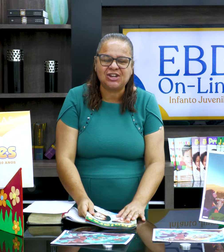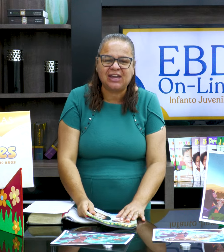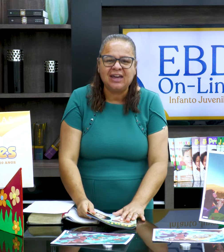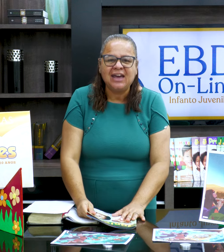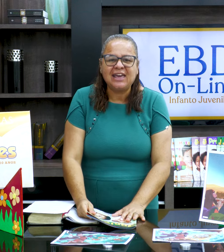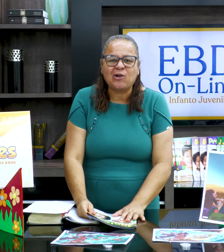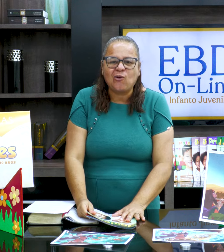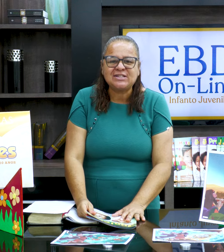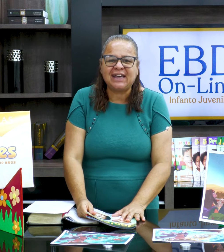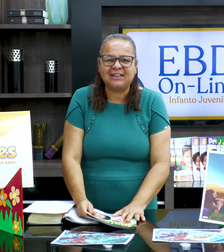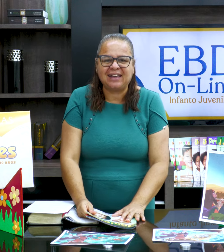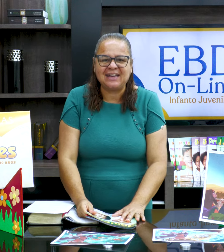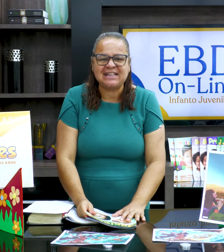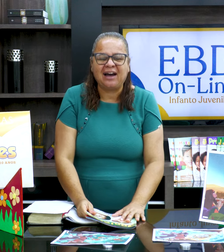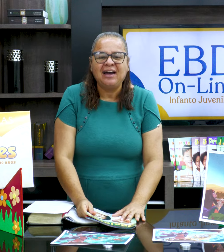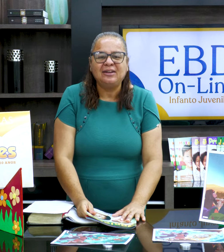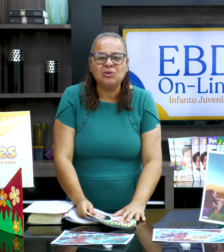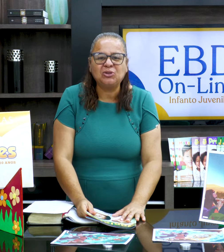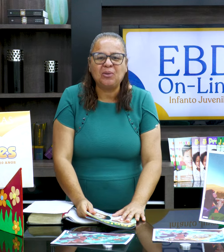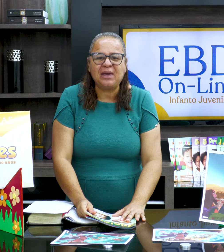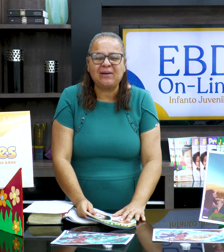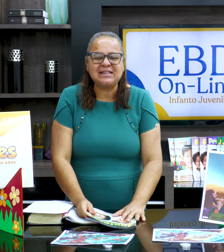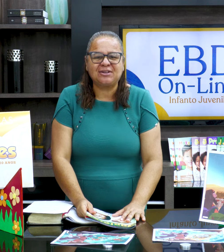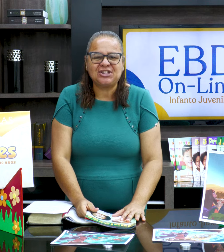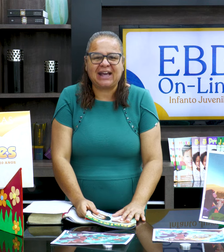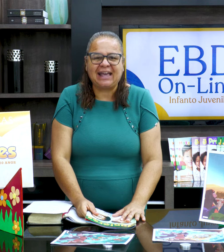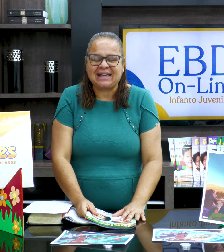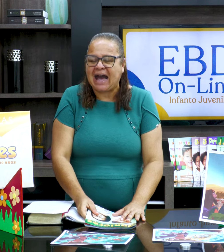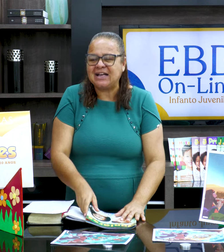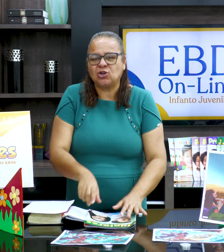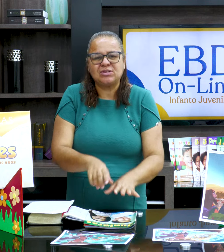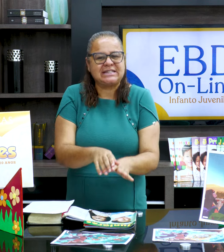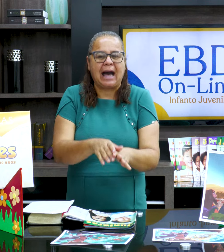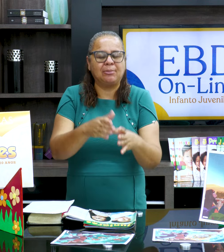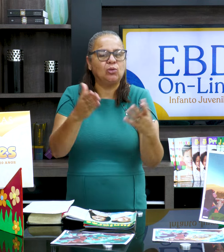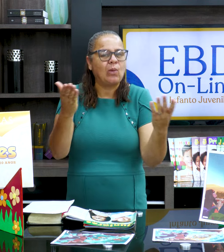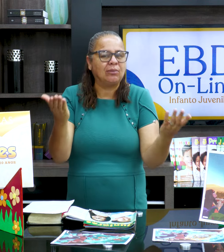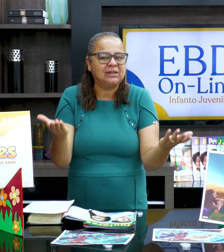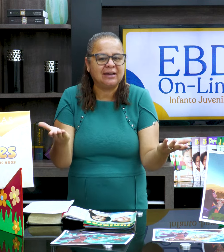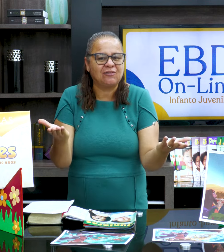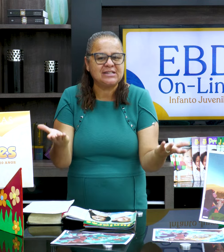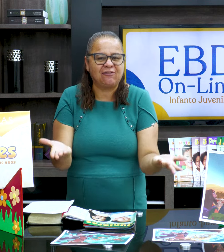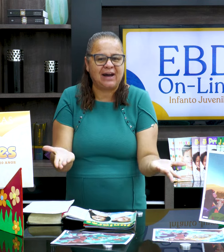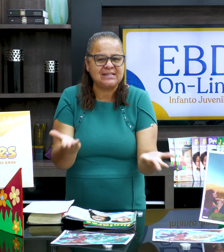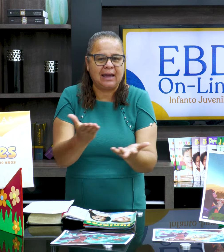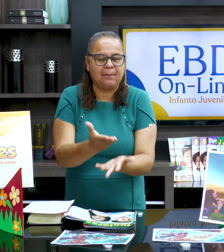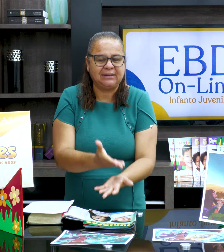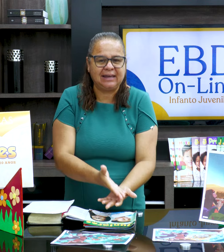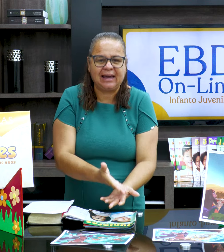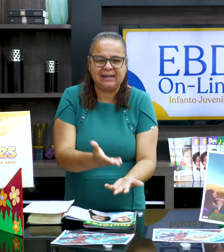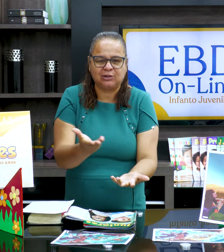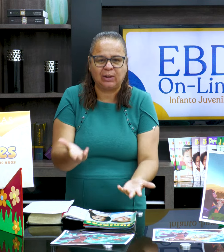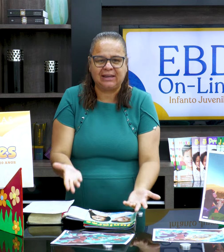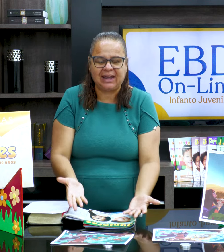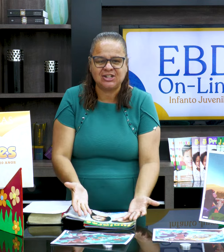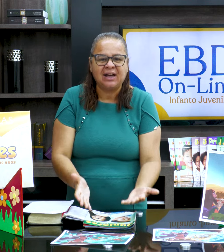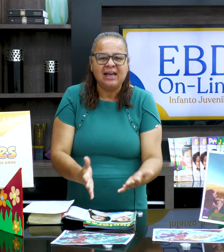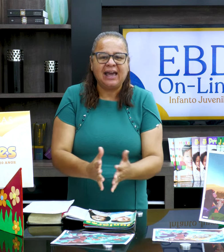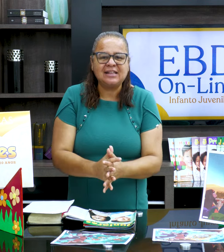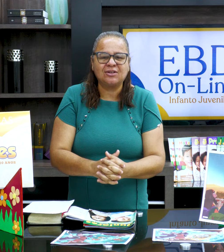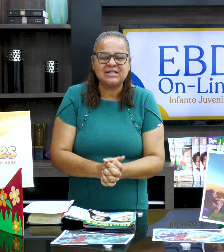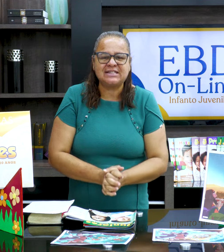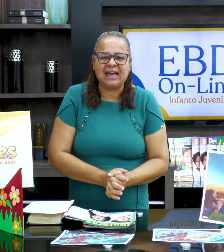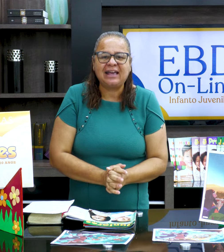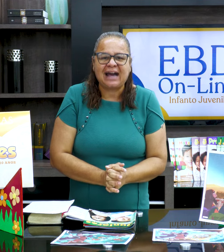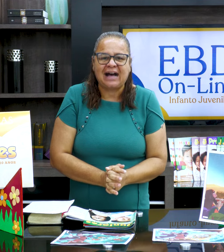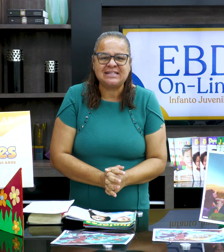interagir e com certeza no domingo eles vão chegar em casa ou no sábado qual dia que você faz A EBD aí na tua igreja